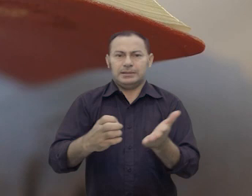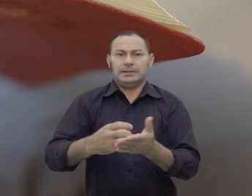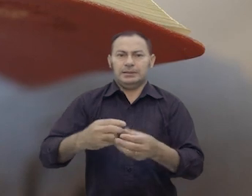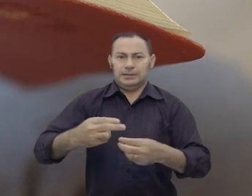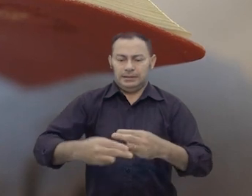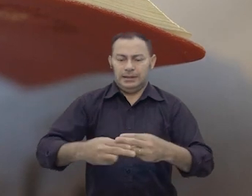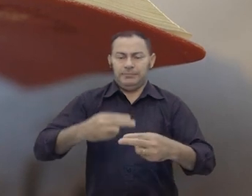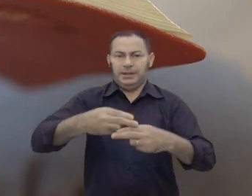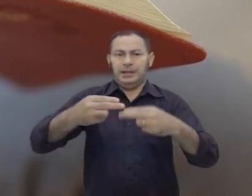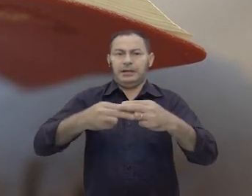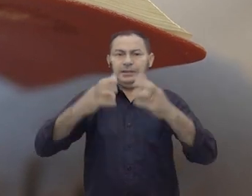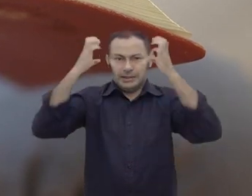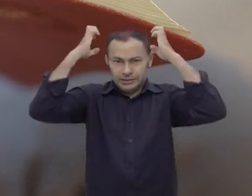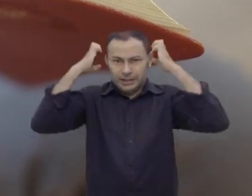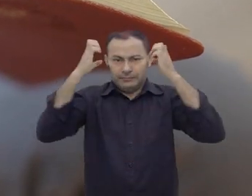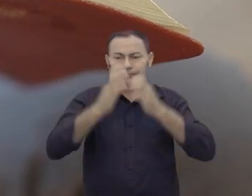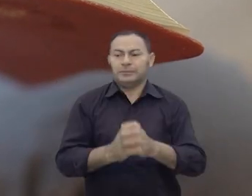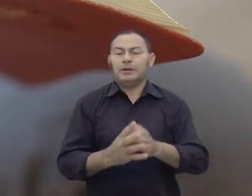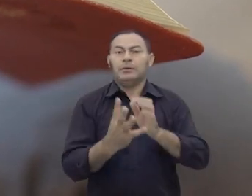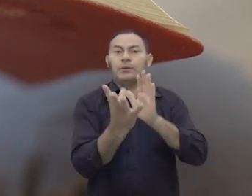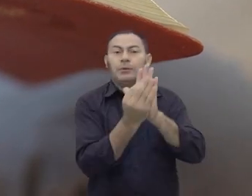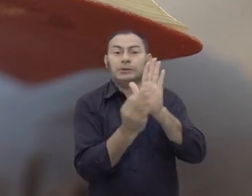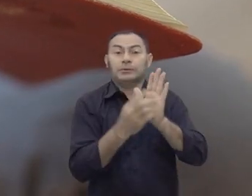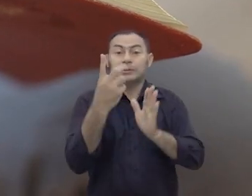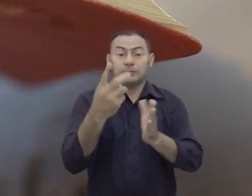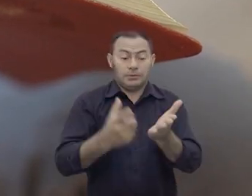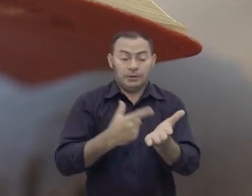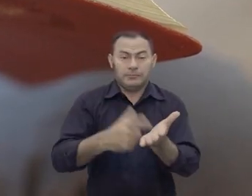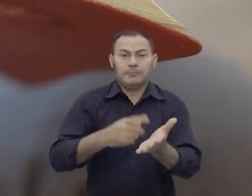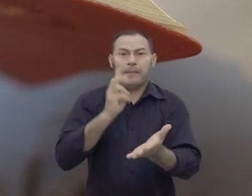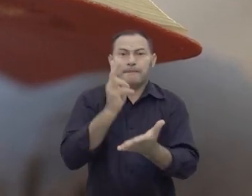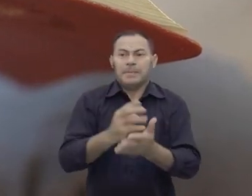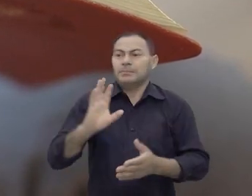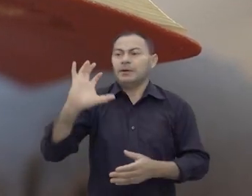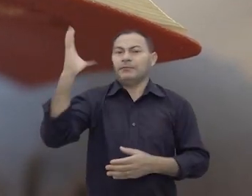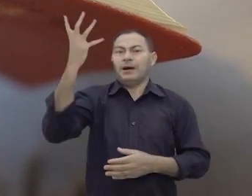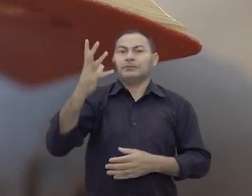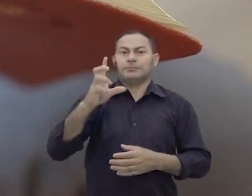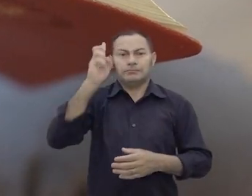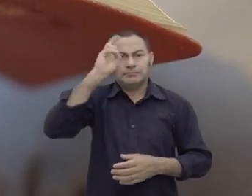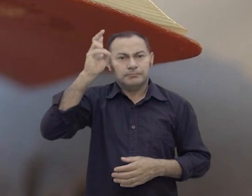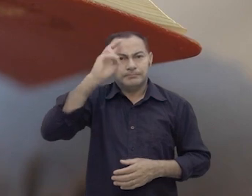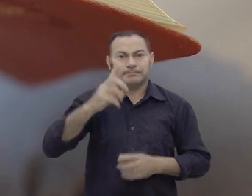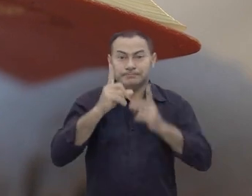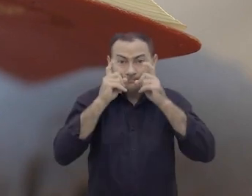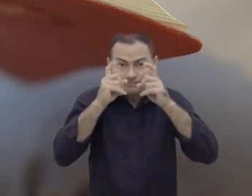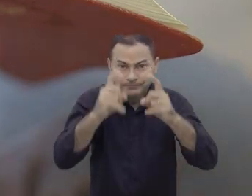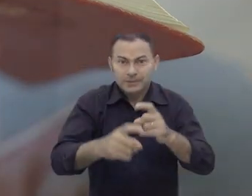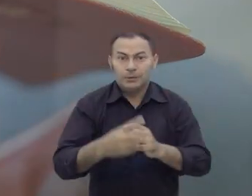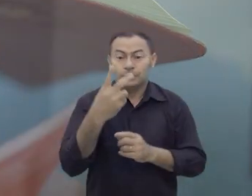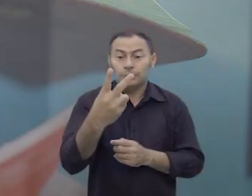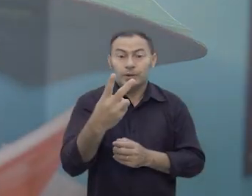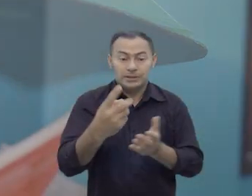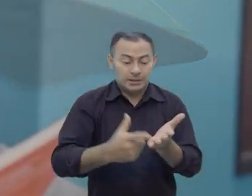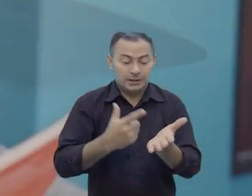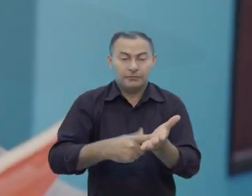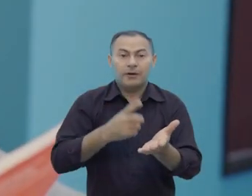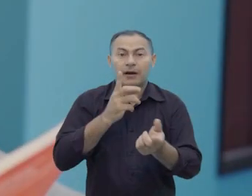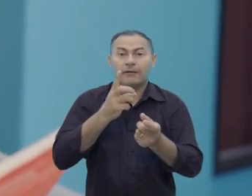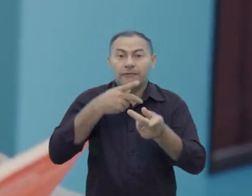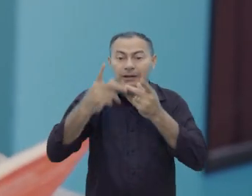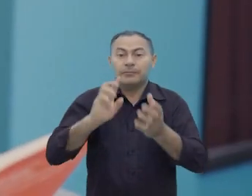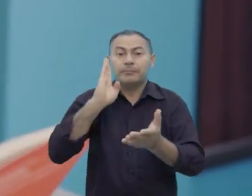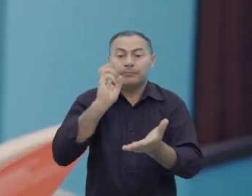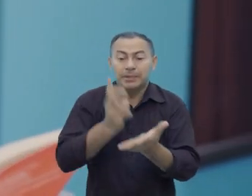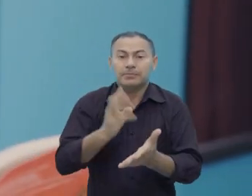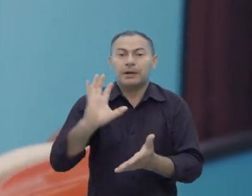sinopse dos evangelhos do Velho Testamento, porque os conteúdos desses 2 livros, o mesmo fato histórico. É interessante, os 2 livros